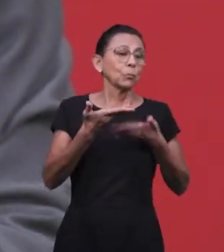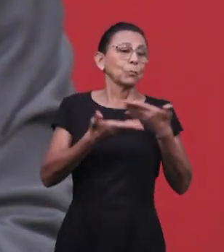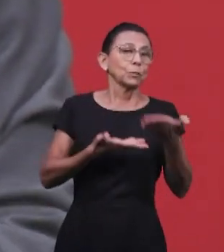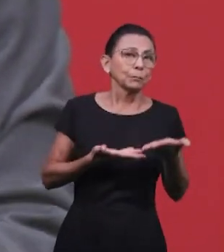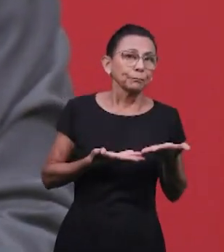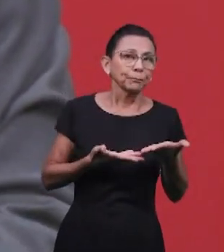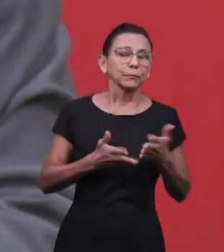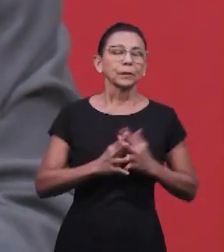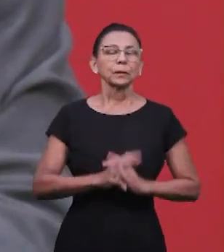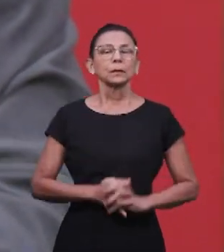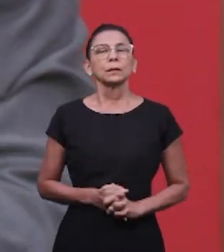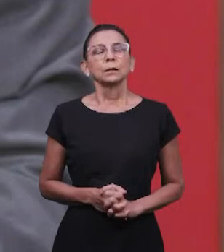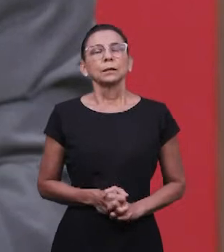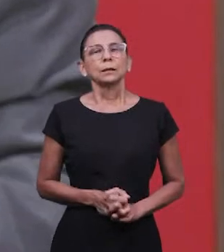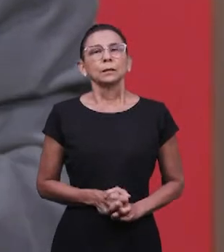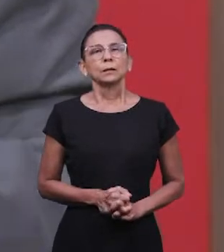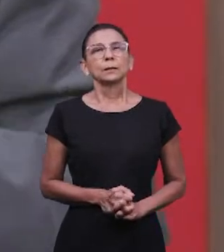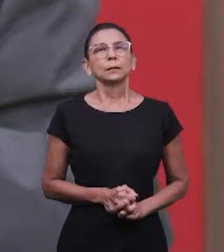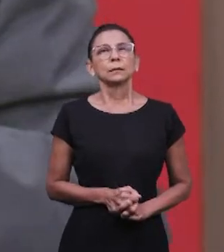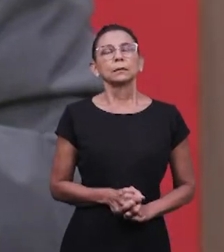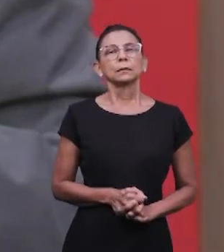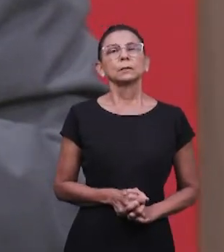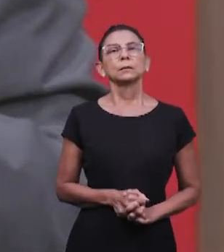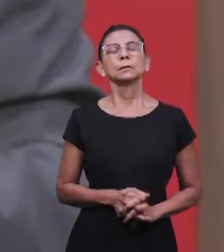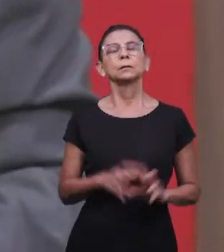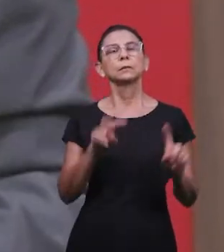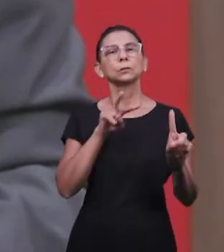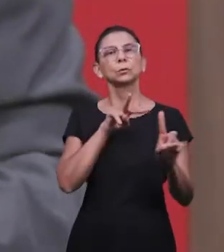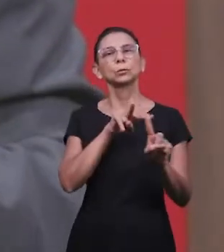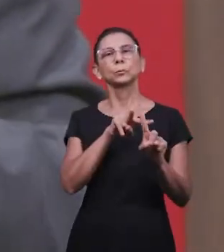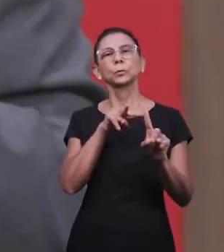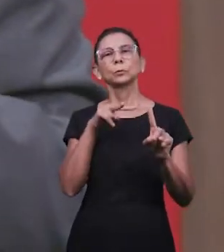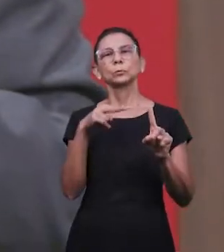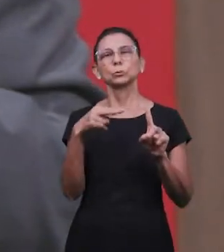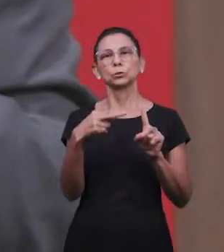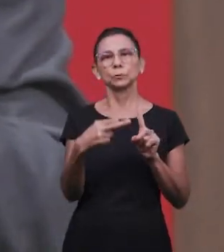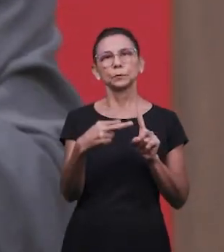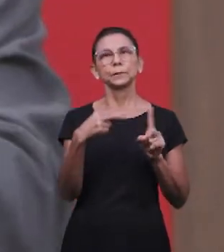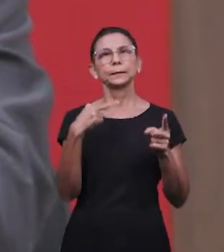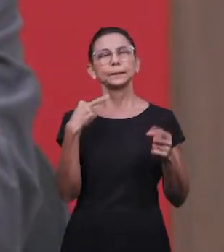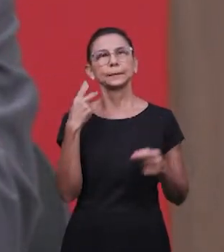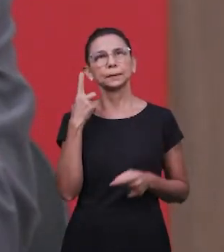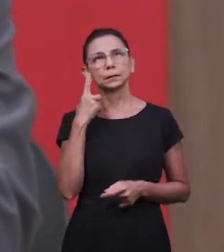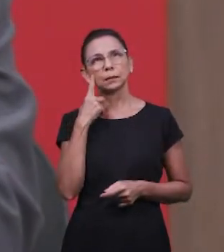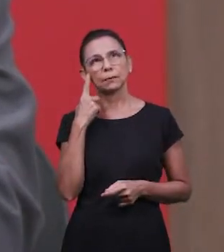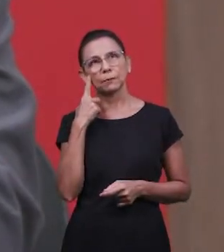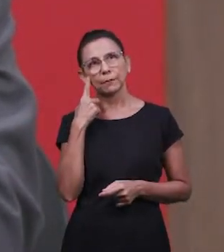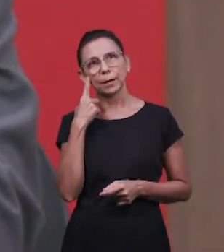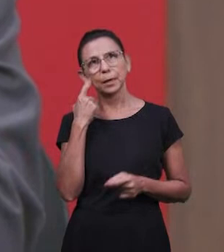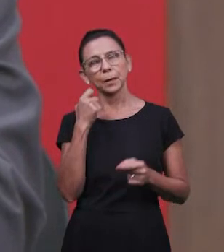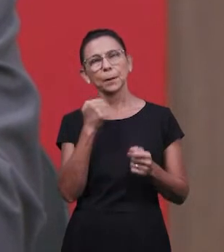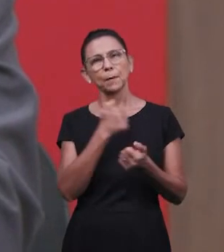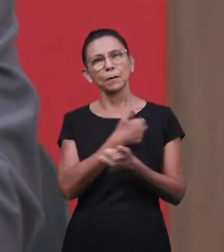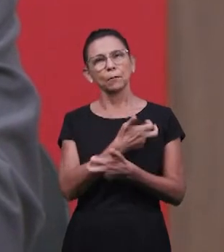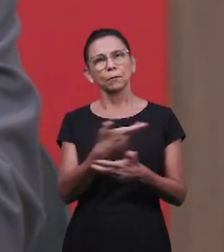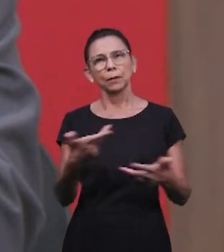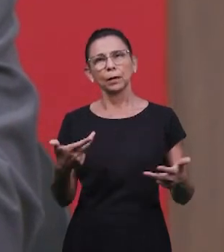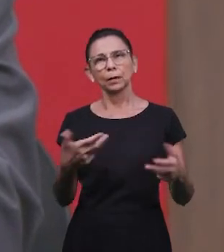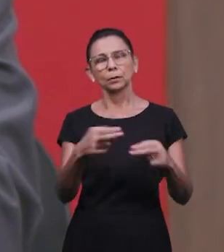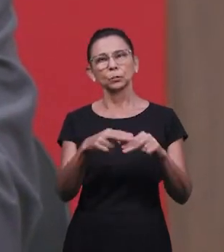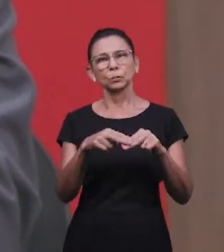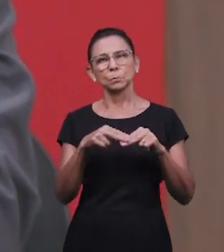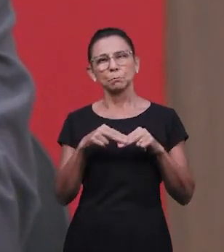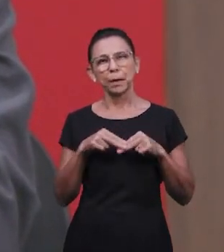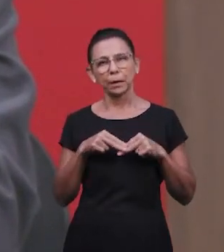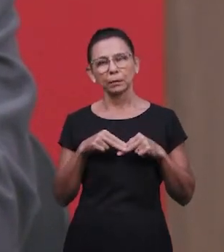de vista daquilo que são recursos, daquilo que são ferramentas que estão disponíveis para